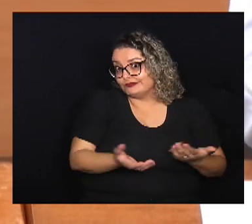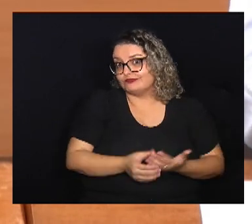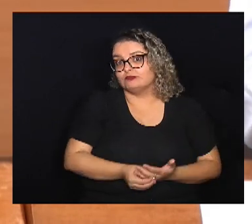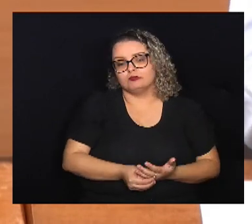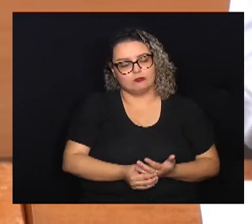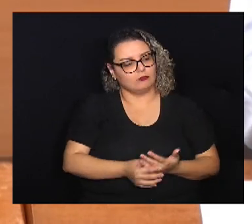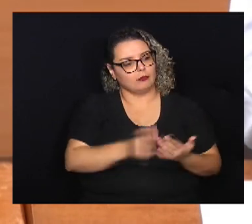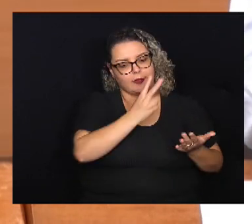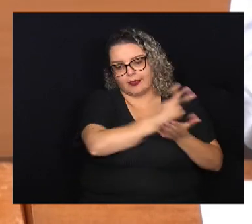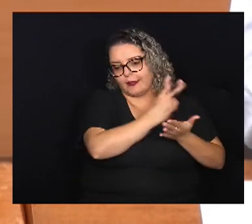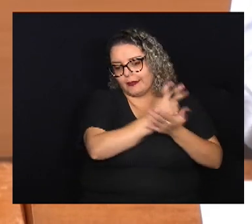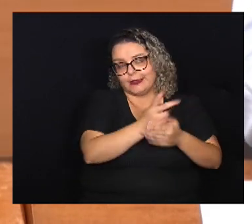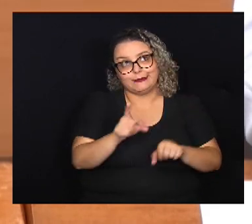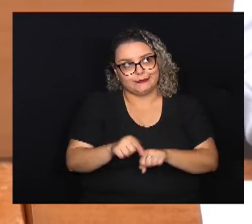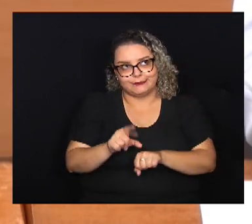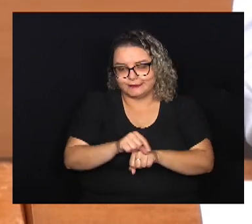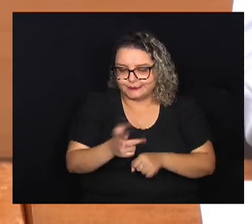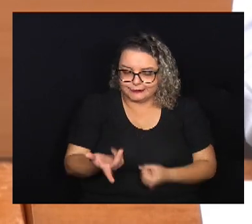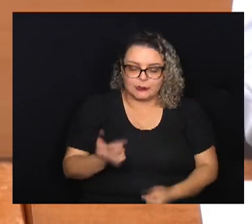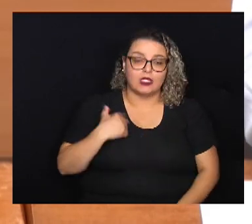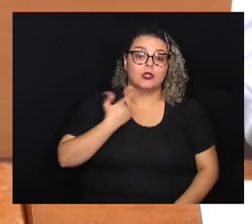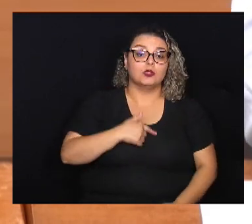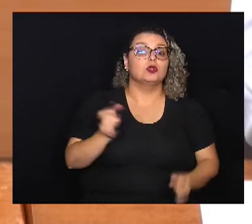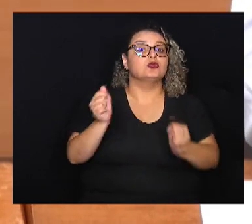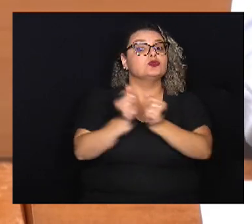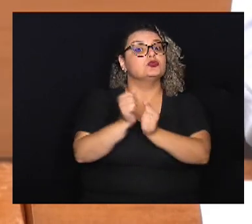está aqui para tentar pensar